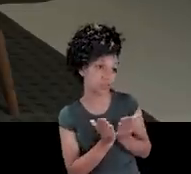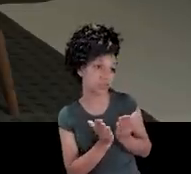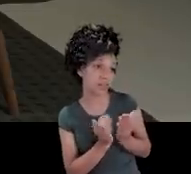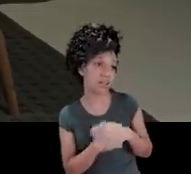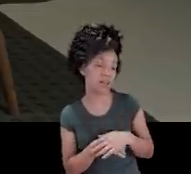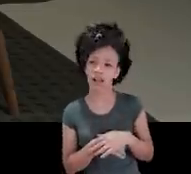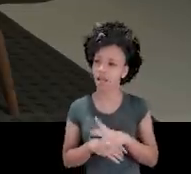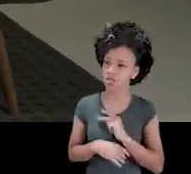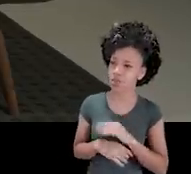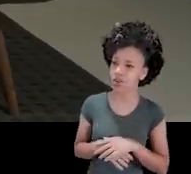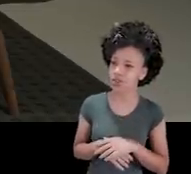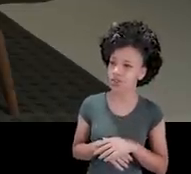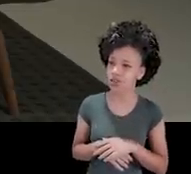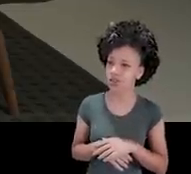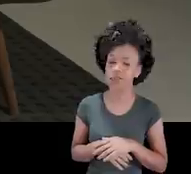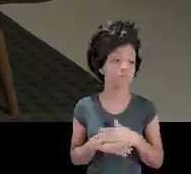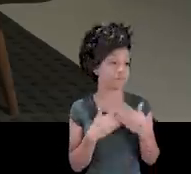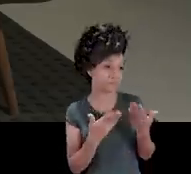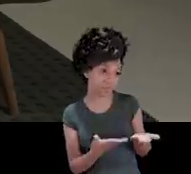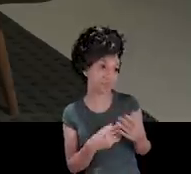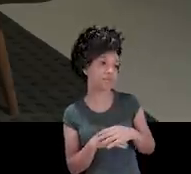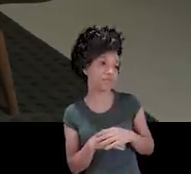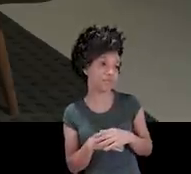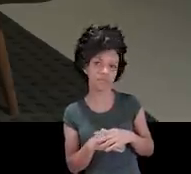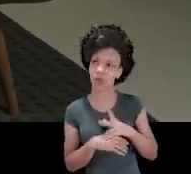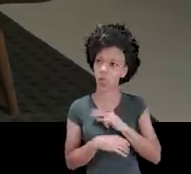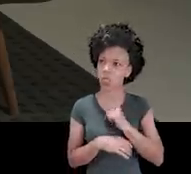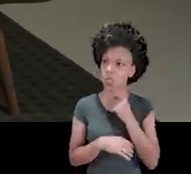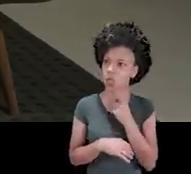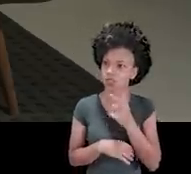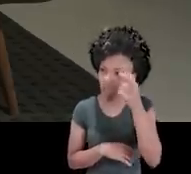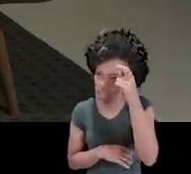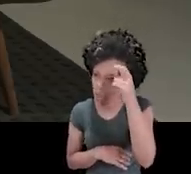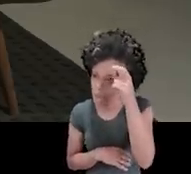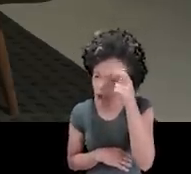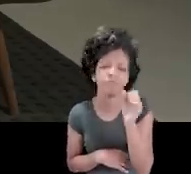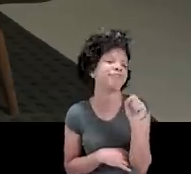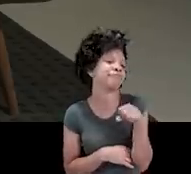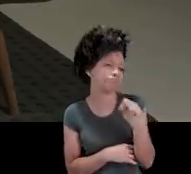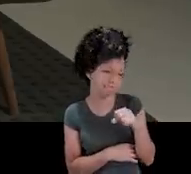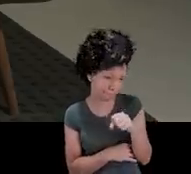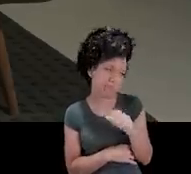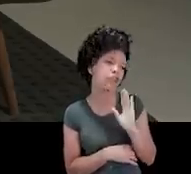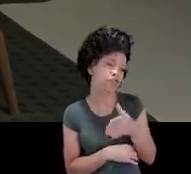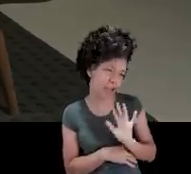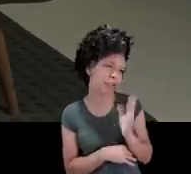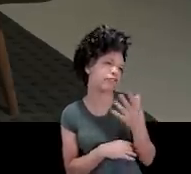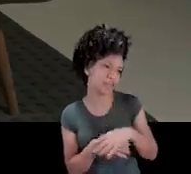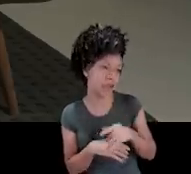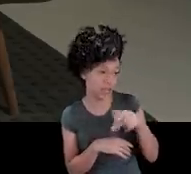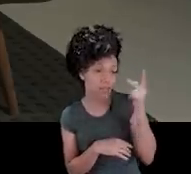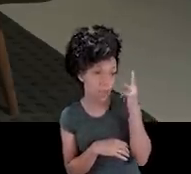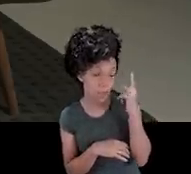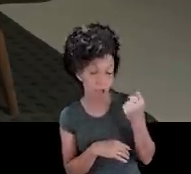que louco, ninguém imagina, Pois é, acho que então... Você é, totalmente. Já aconteceu aqui em São Paulo,